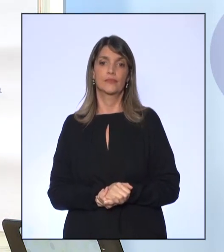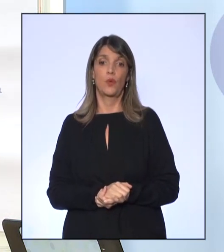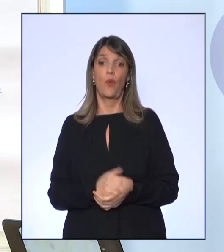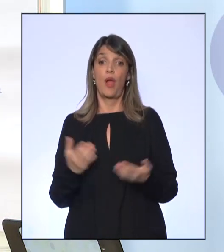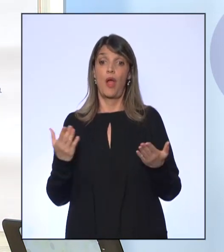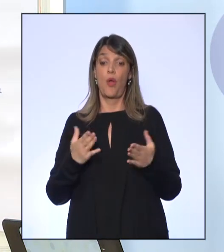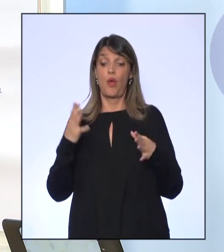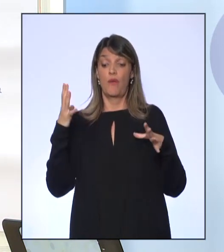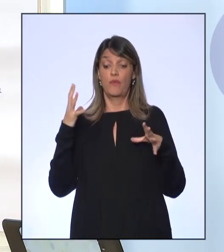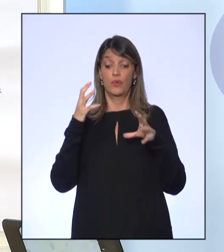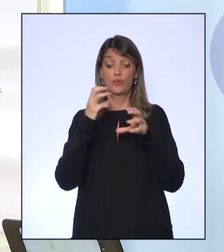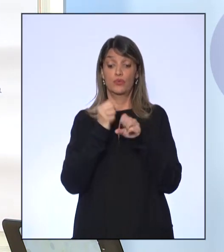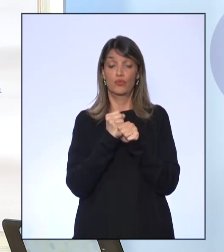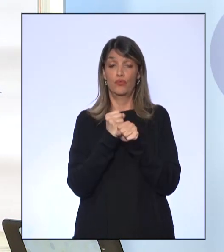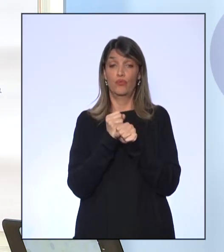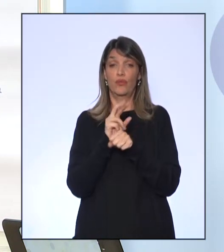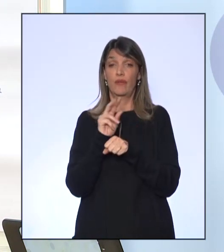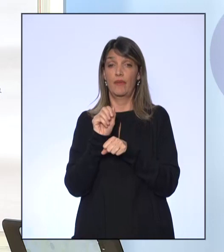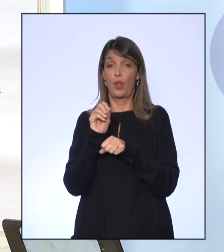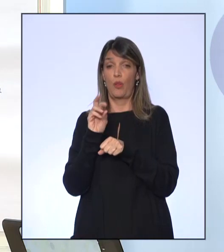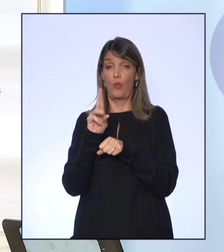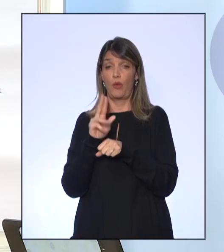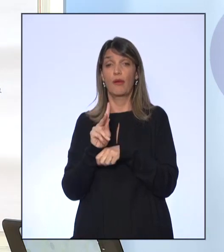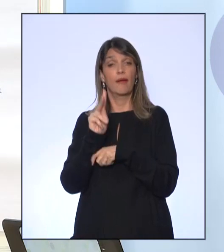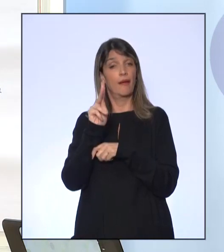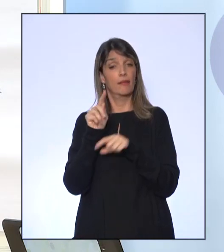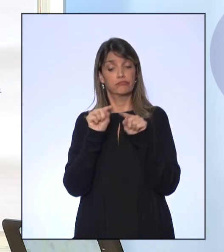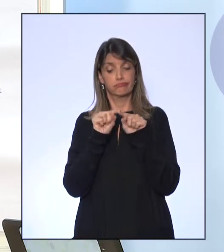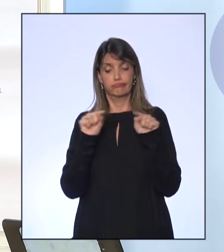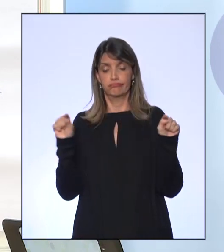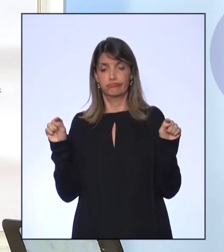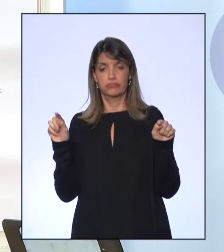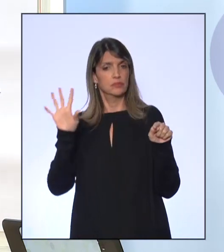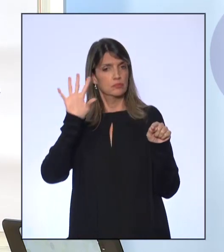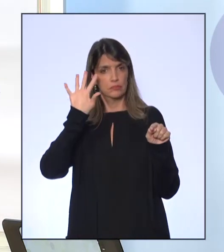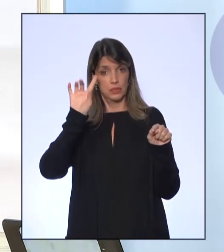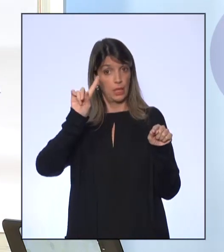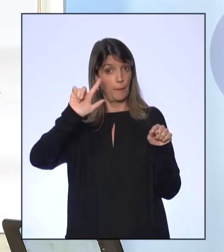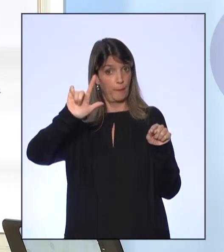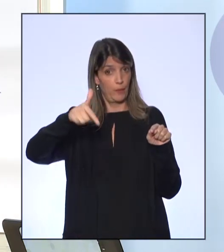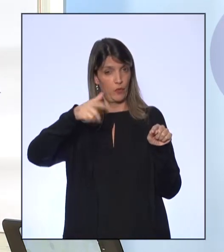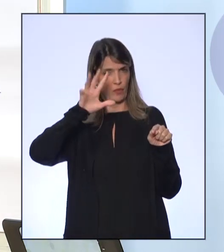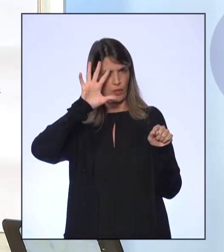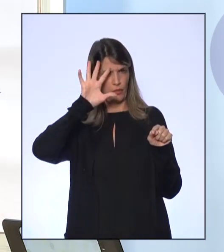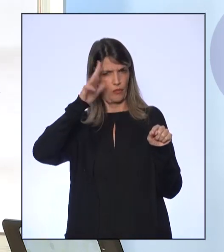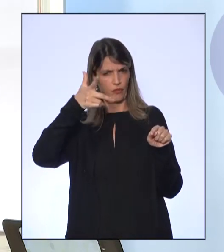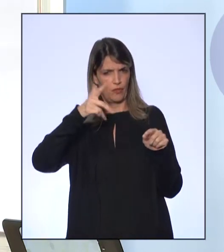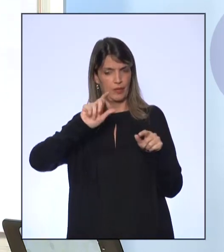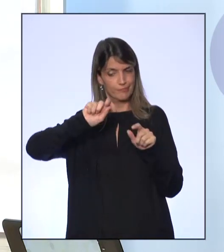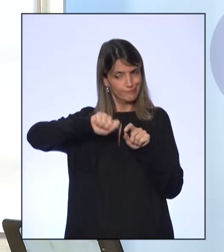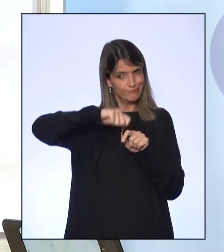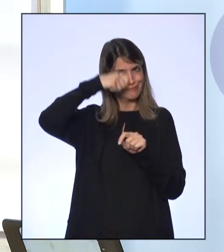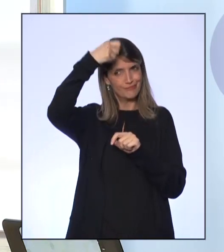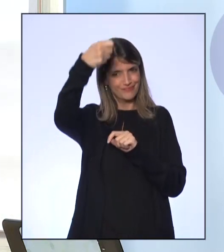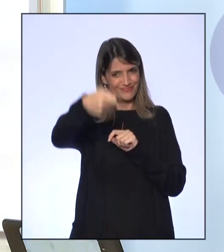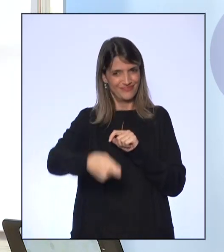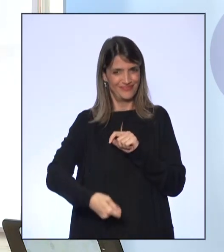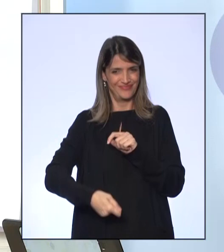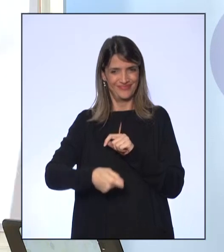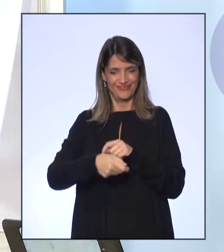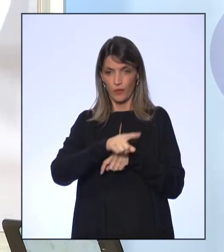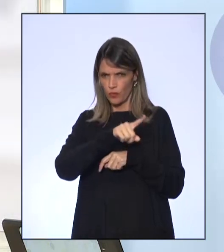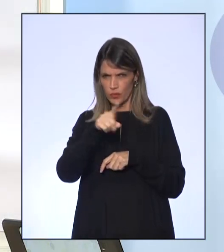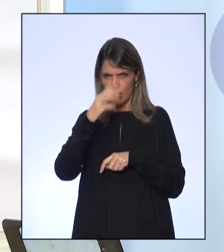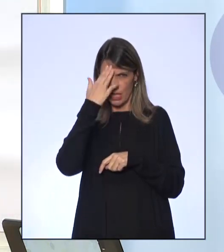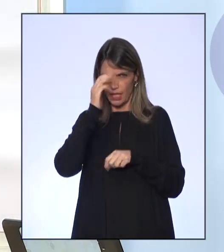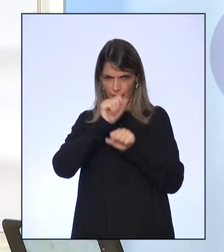o valor de K é para quando ele esteja alinhado. E aqui eu vou resolver. Vou resolver até numa próxima tela para tentar facilitar para vocês. Então,